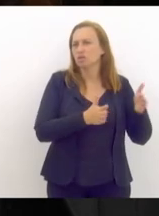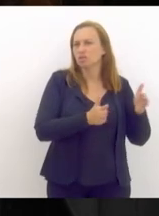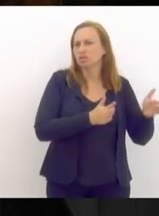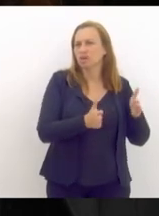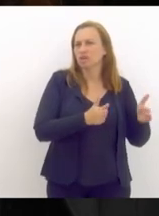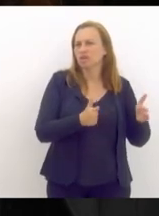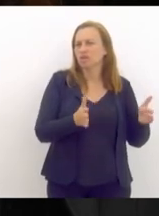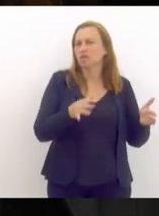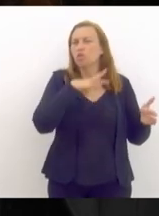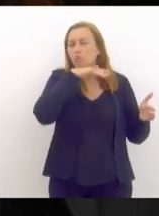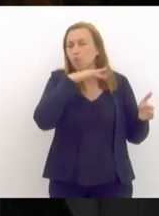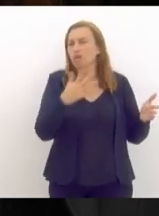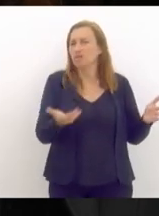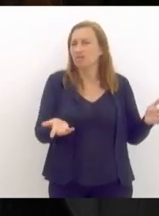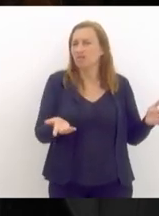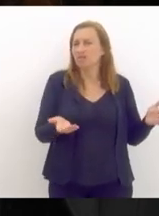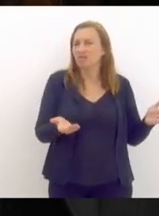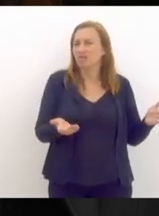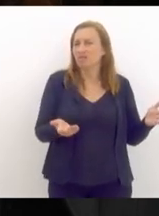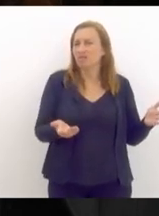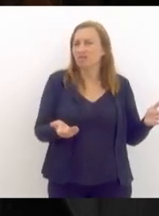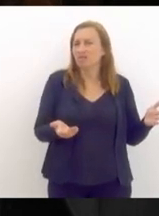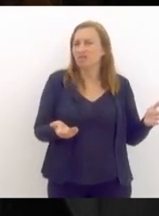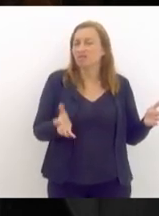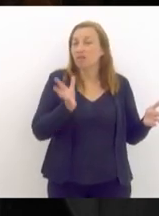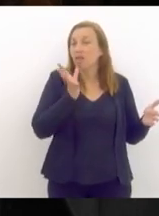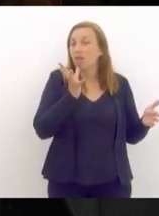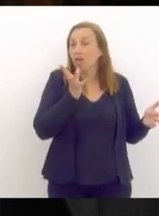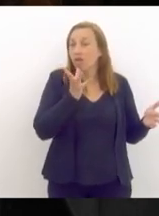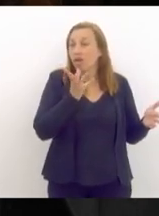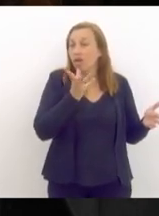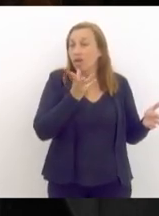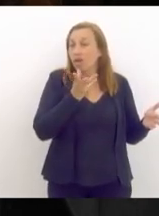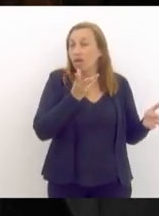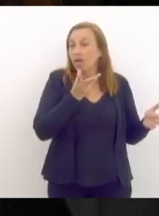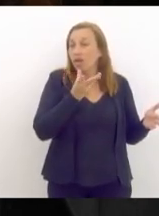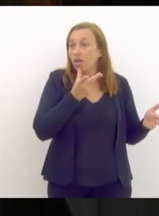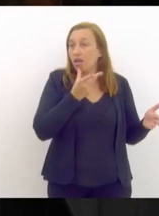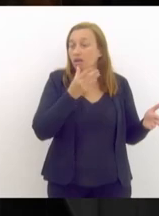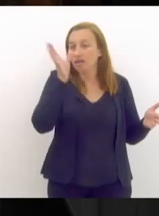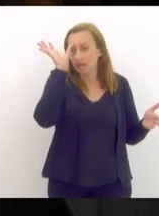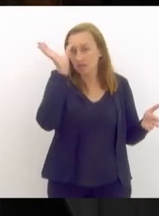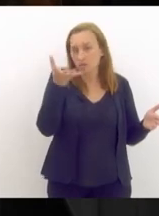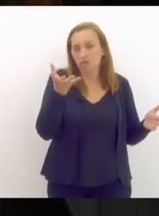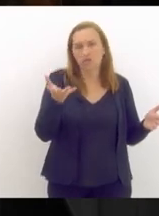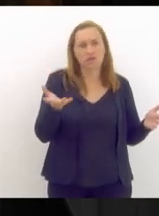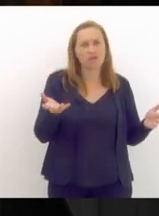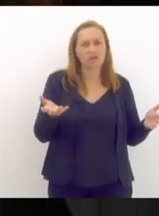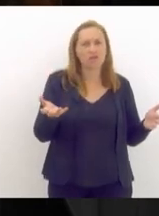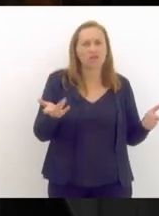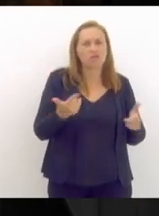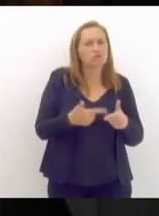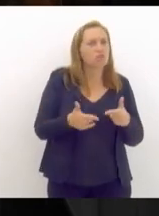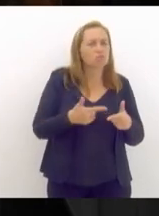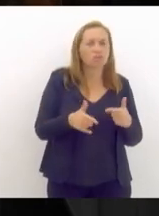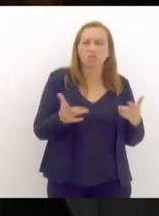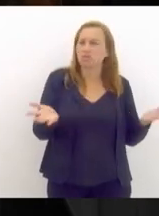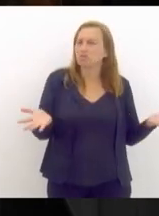muito mal. Uma demora enorme em atender os chamados e resolver os